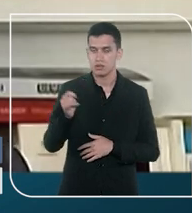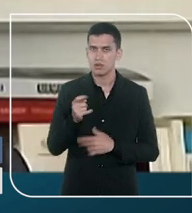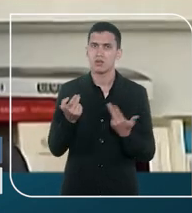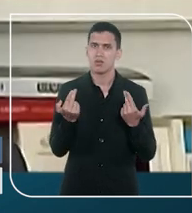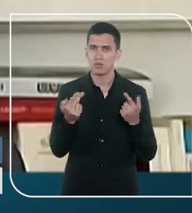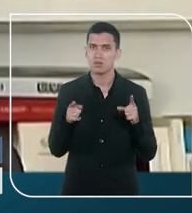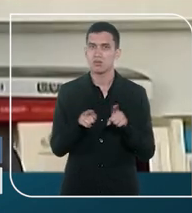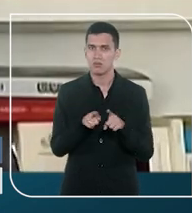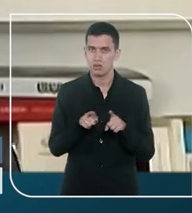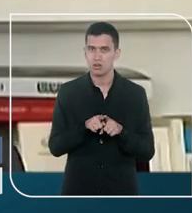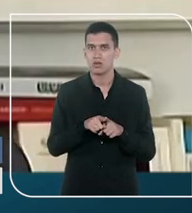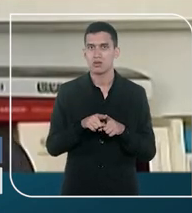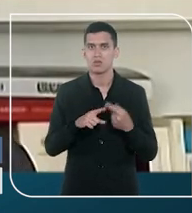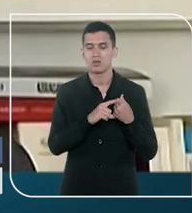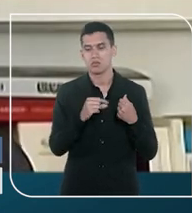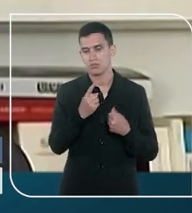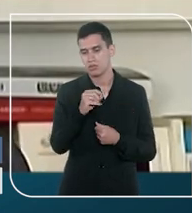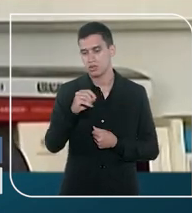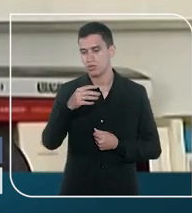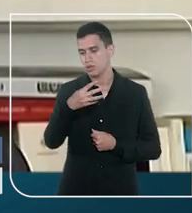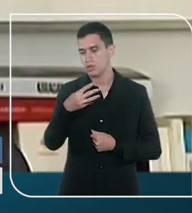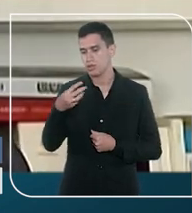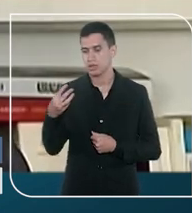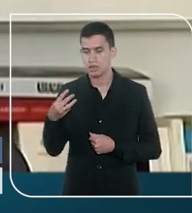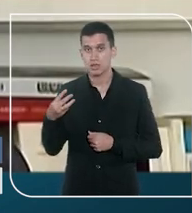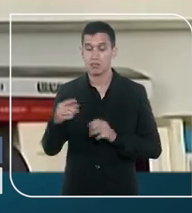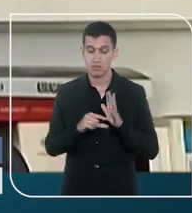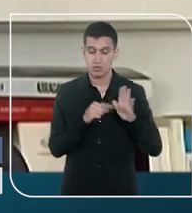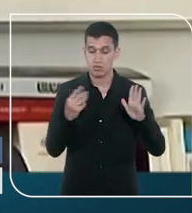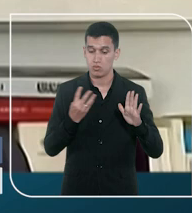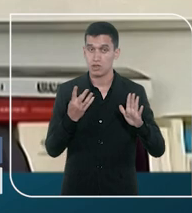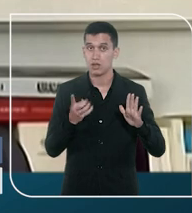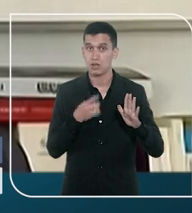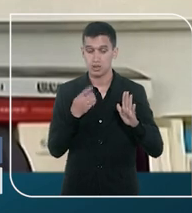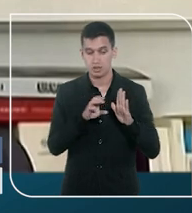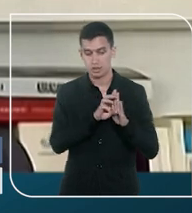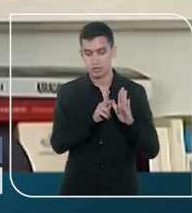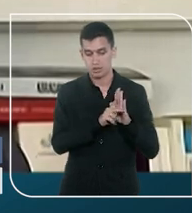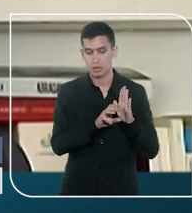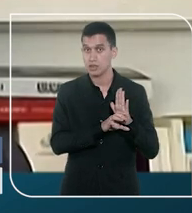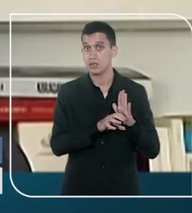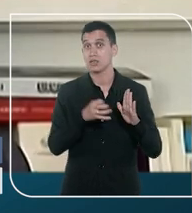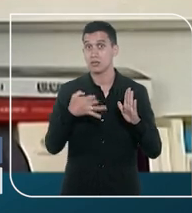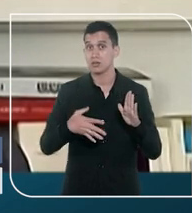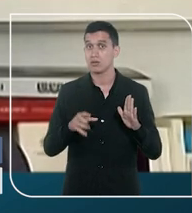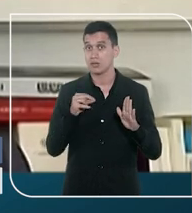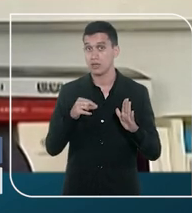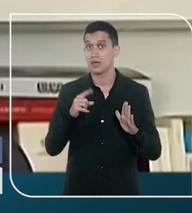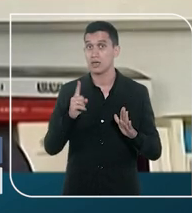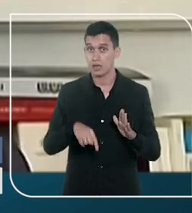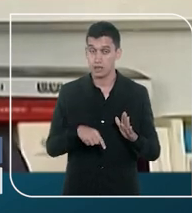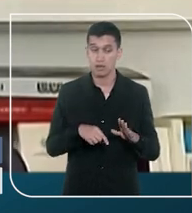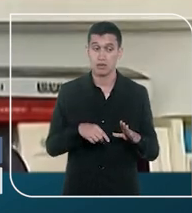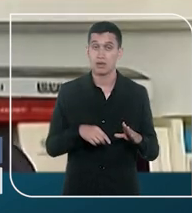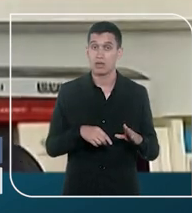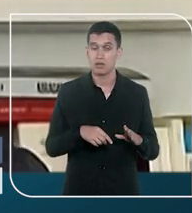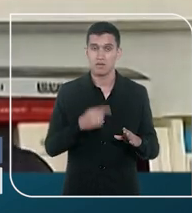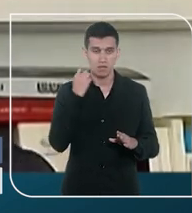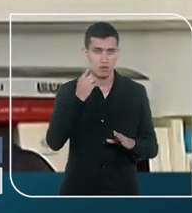como também o 1043, parágrafo 4º do nosso CPC, disse o seguinte, que é um